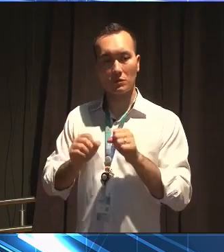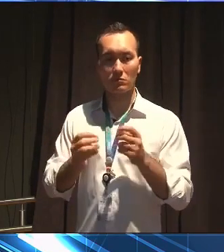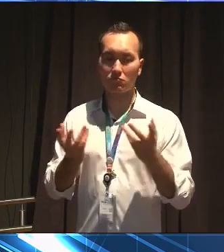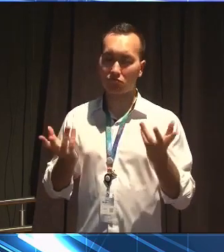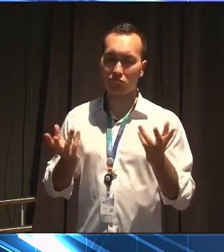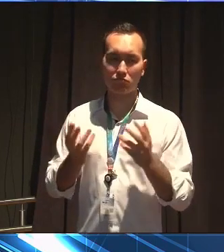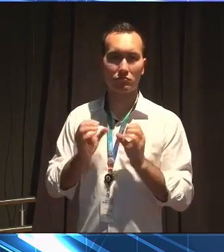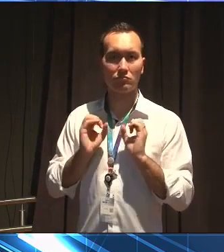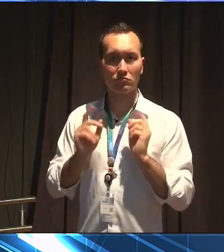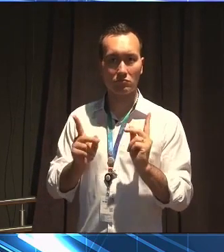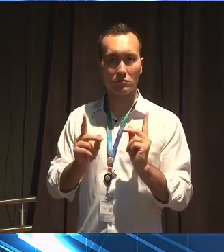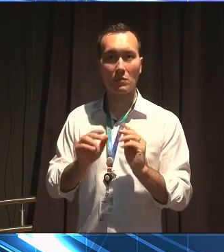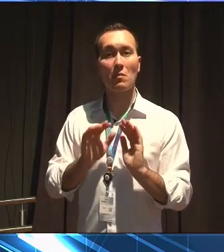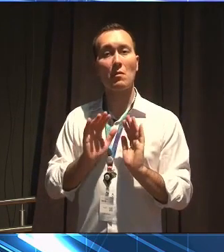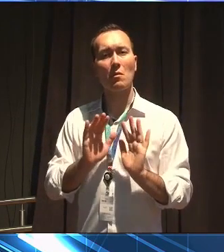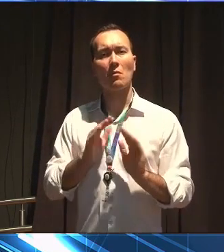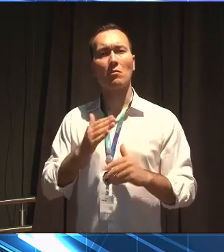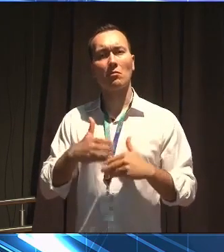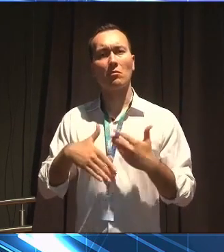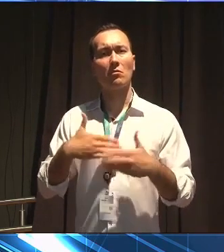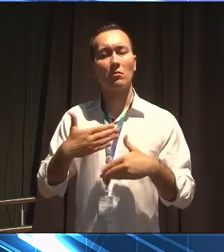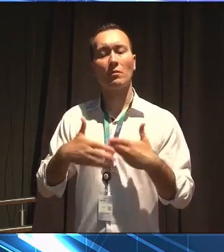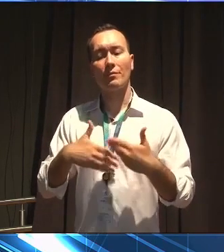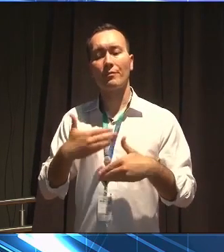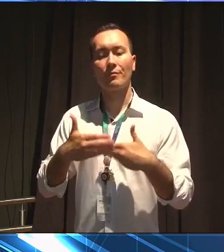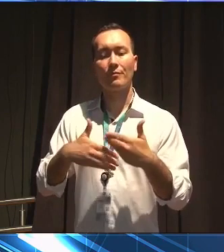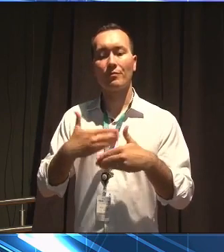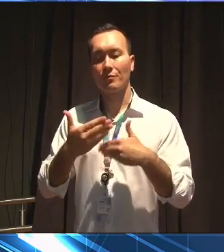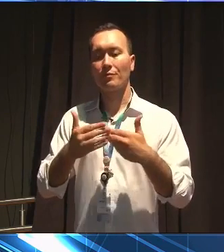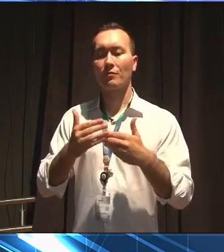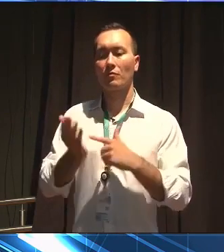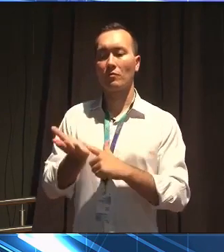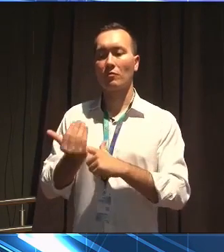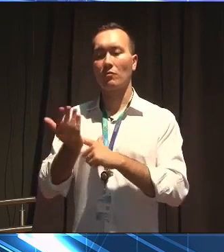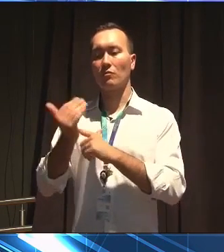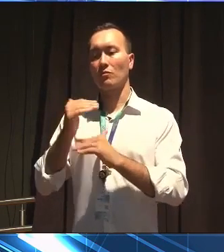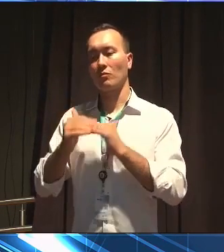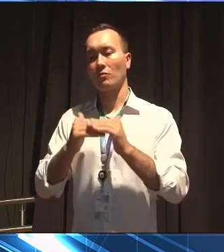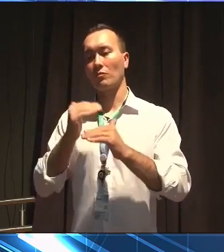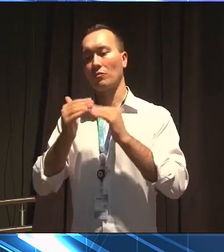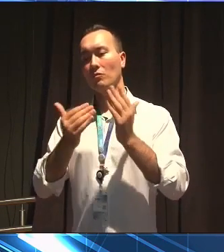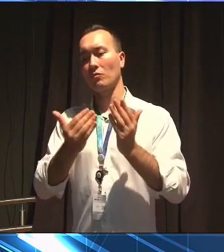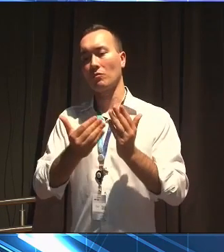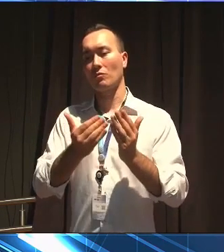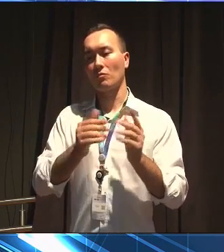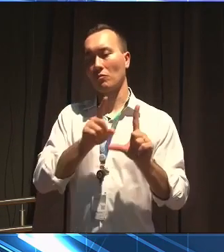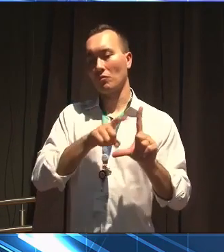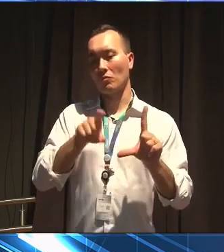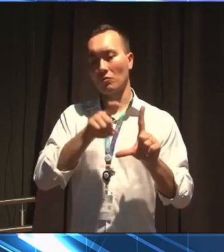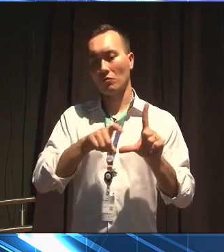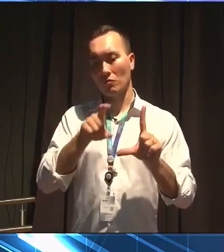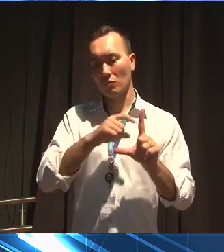aplicações, as nossas empresas foram evoluindo, o mundo digital foi evoluindo,